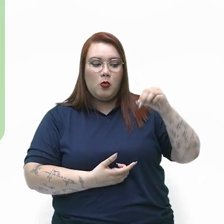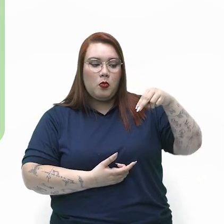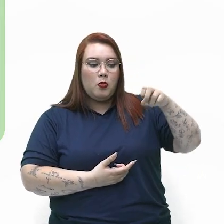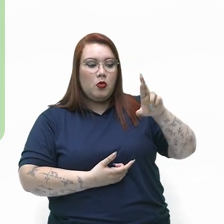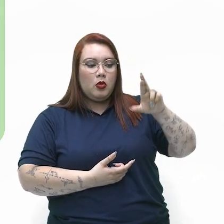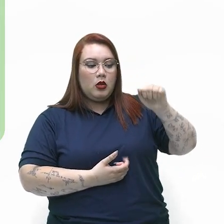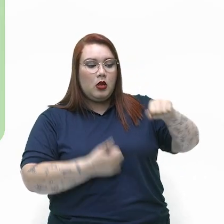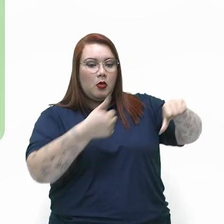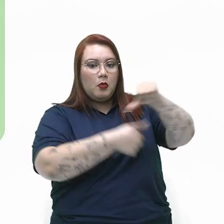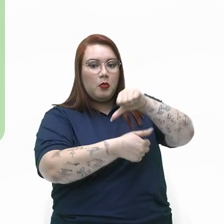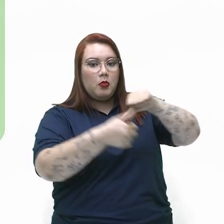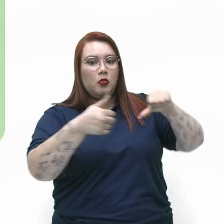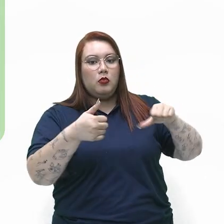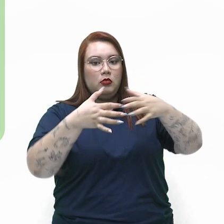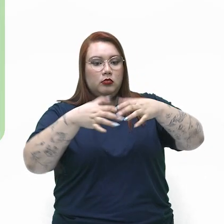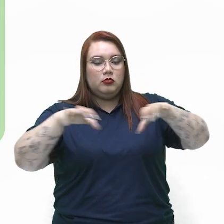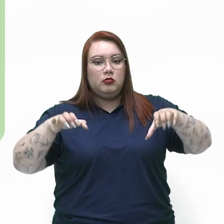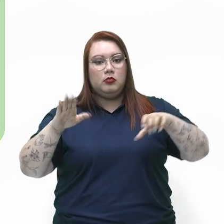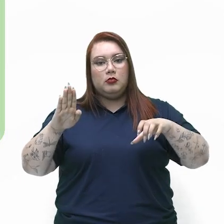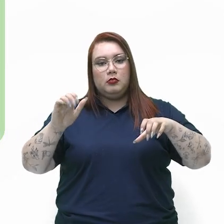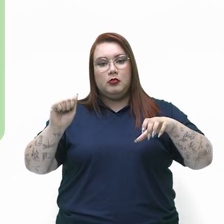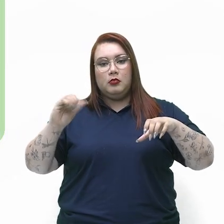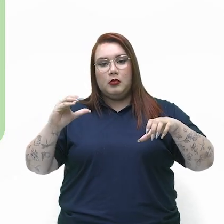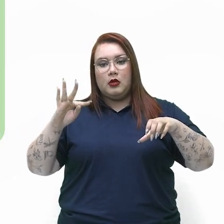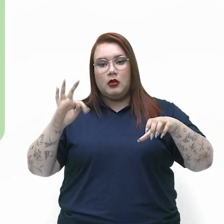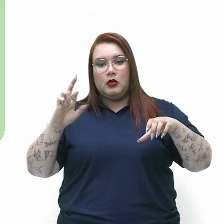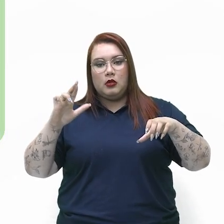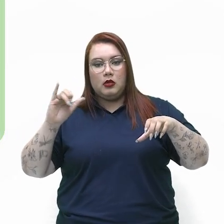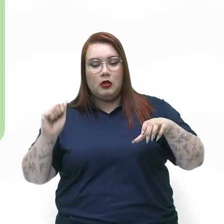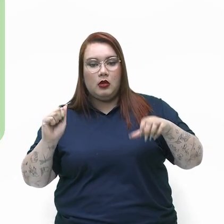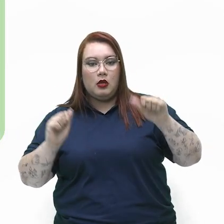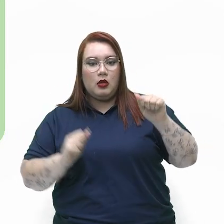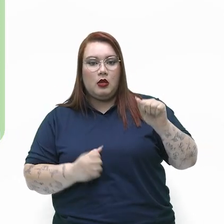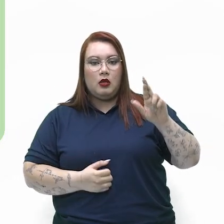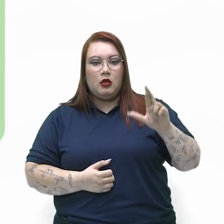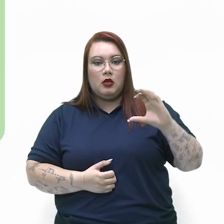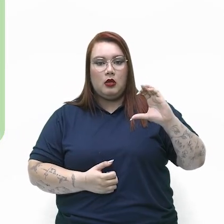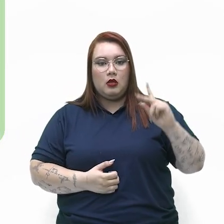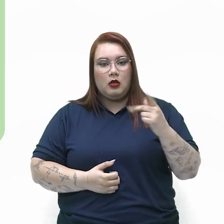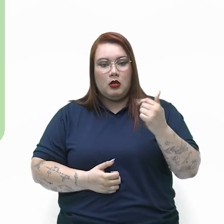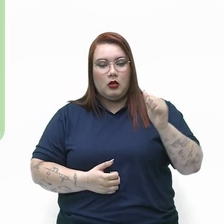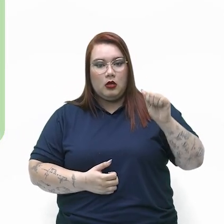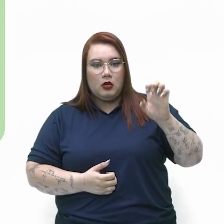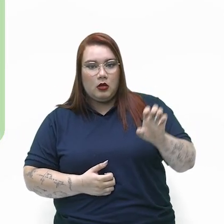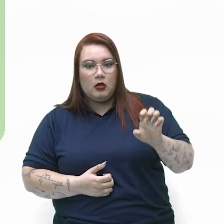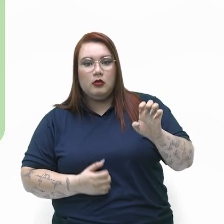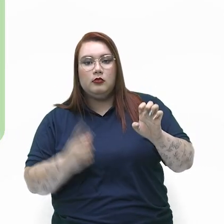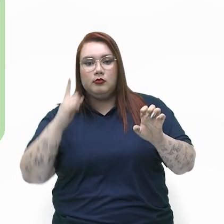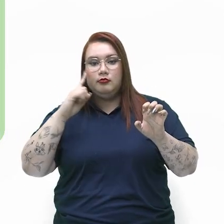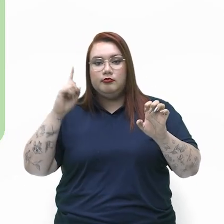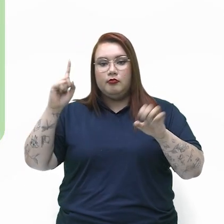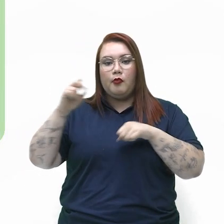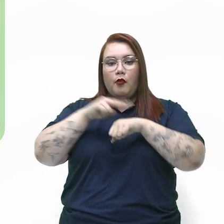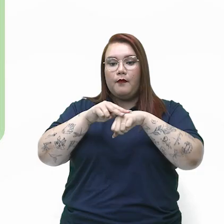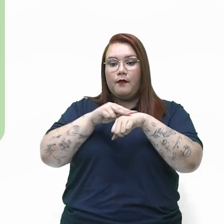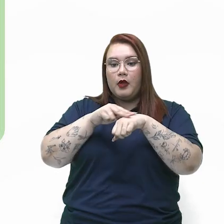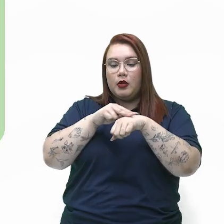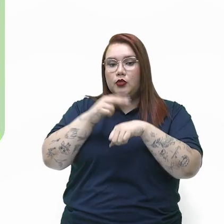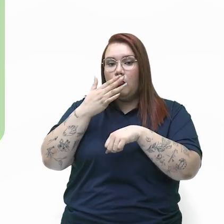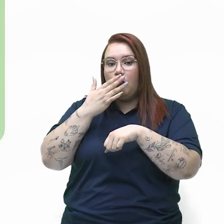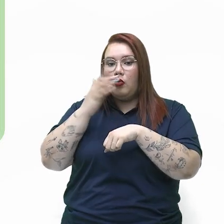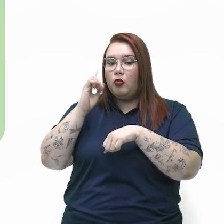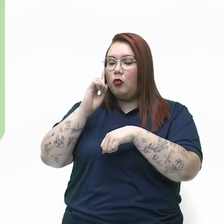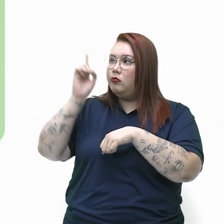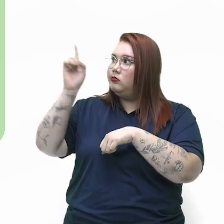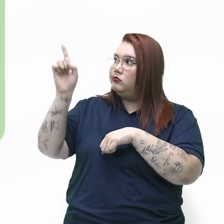foi subdividido em bactéria e árquea, tá? Então, bactéria, a gente observa lá nas setinhas em verde, né? Ele